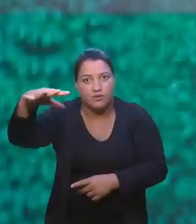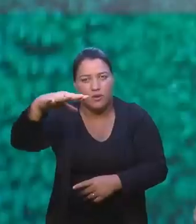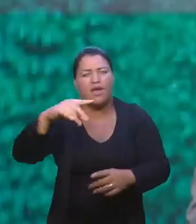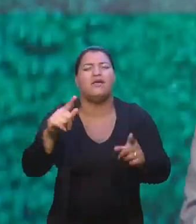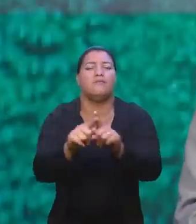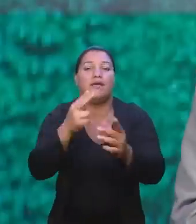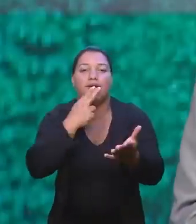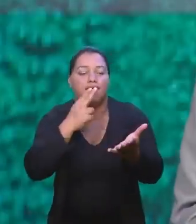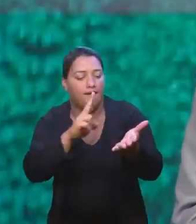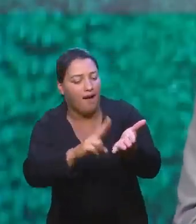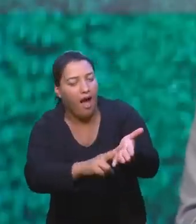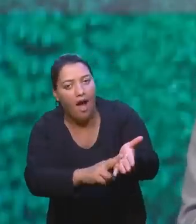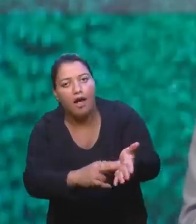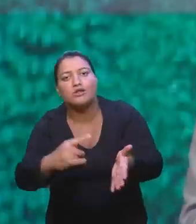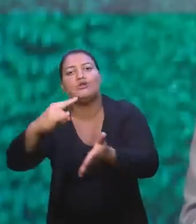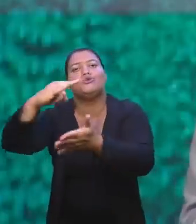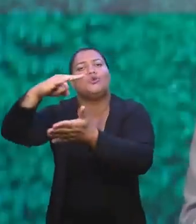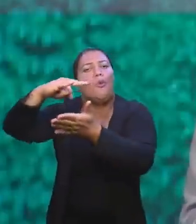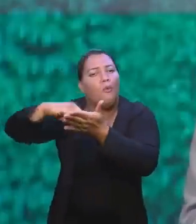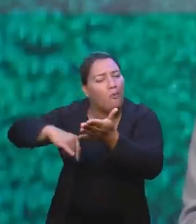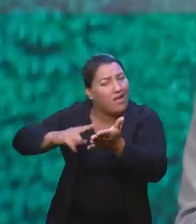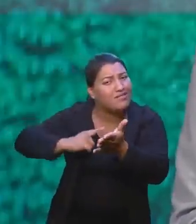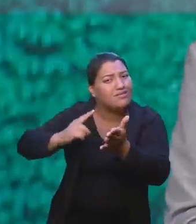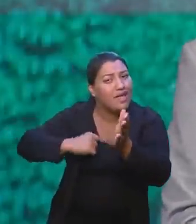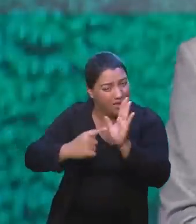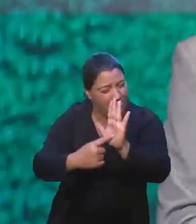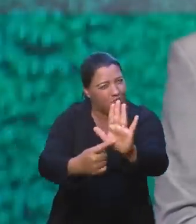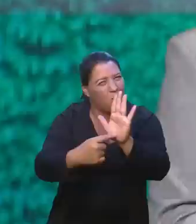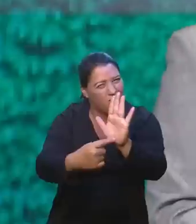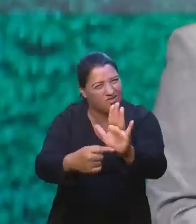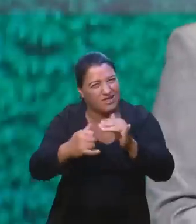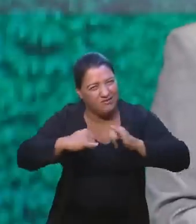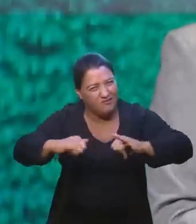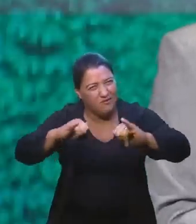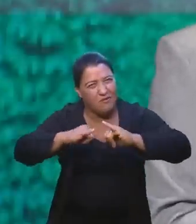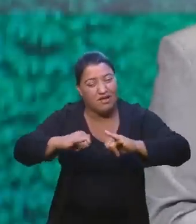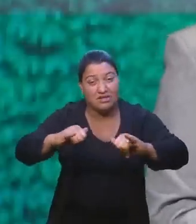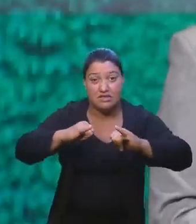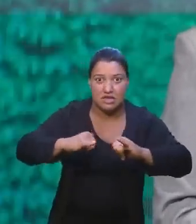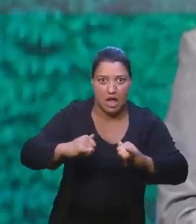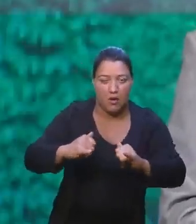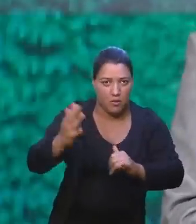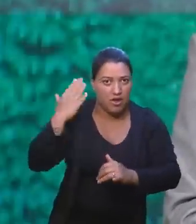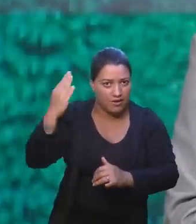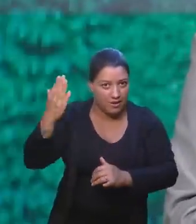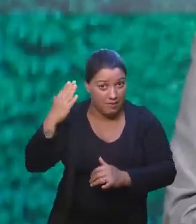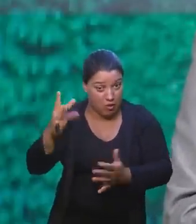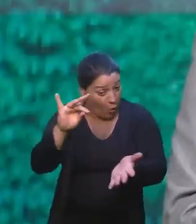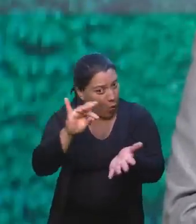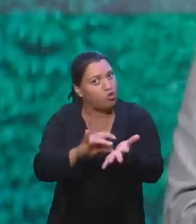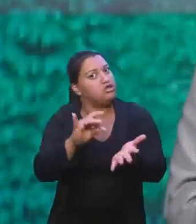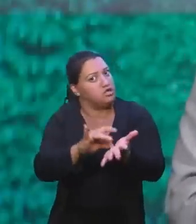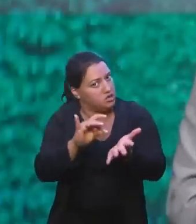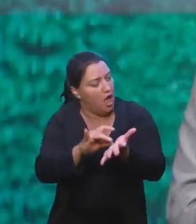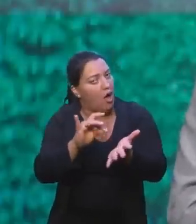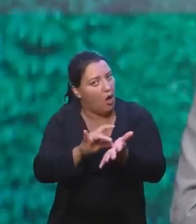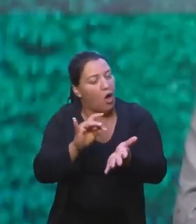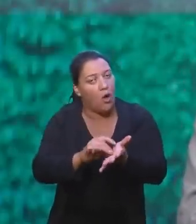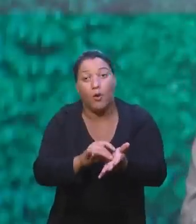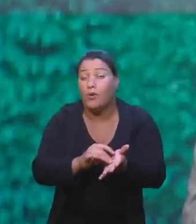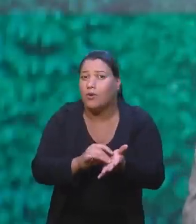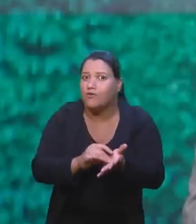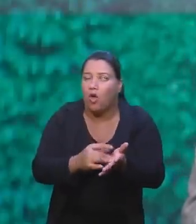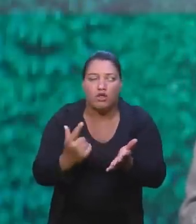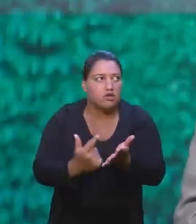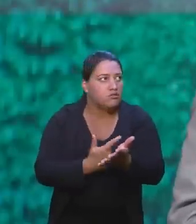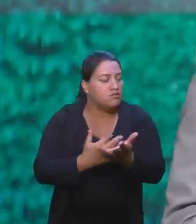cartas e documentos têm sido divulgados da época originais, um acervo